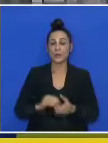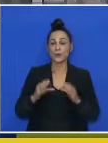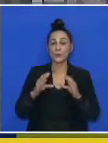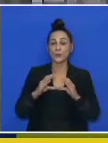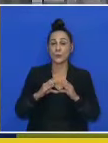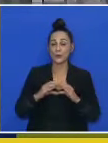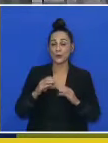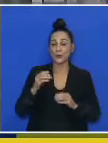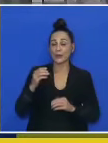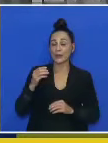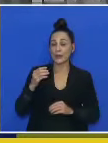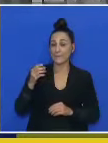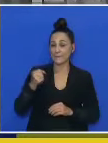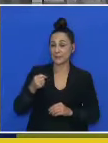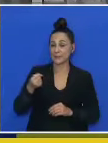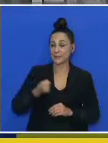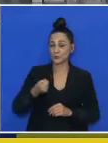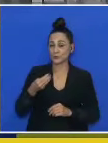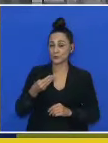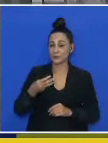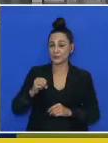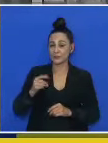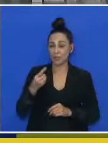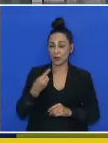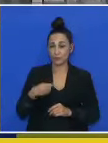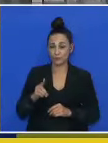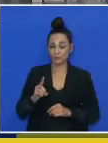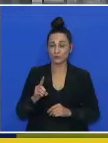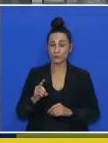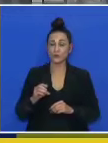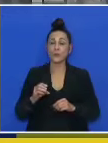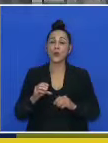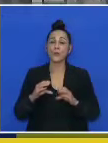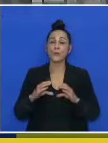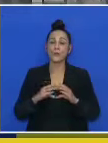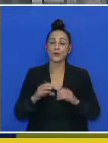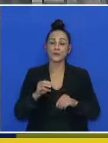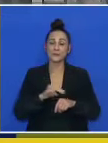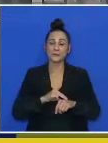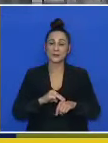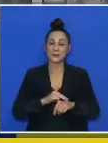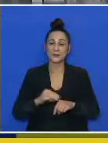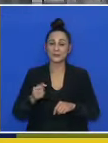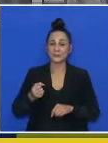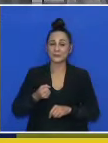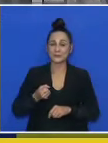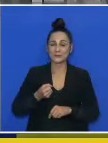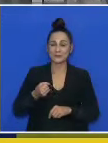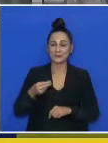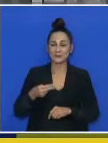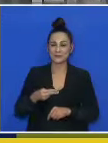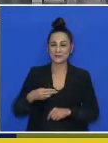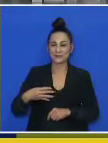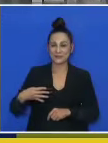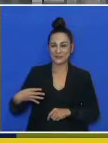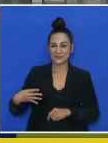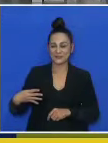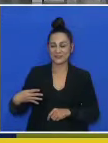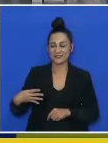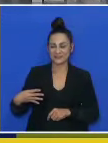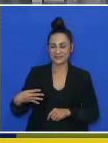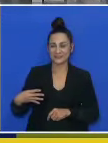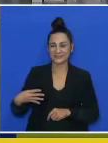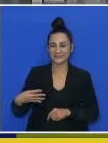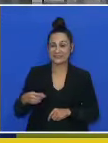Bola branca, número 30. A última dezena sorteada. Bola marrom, número 24. Marrom,